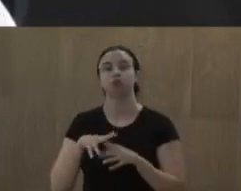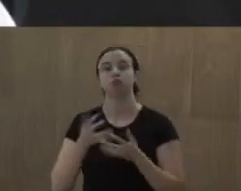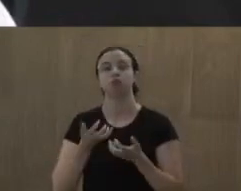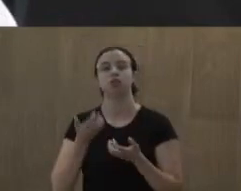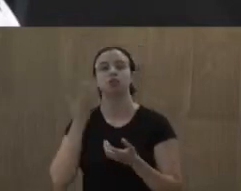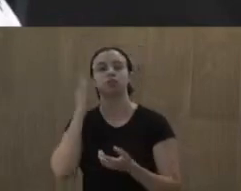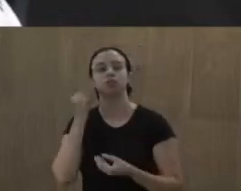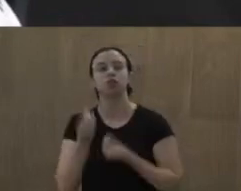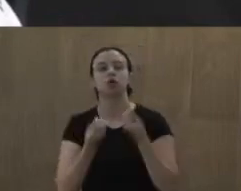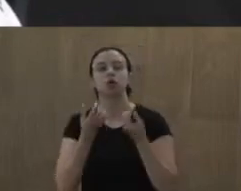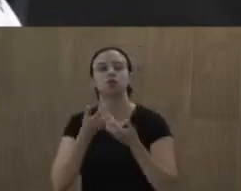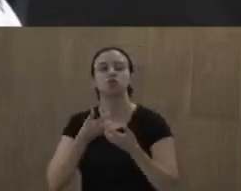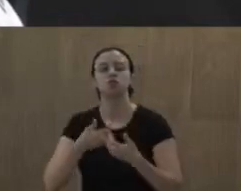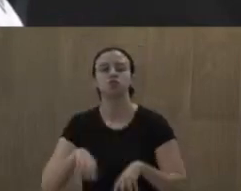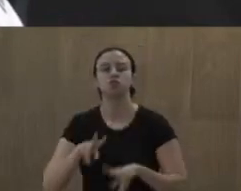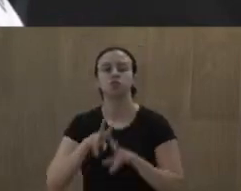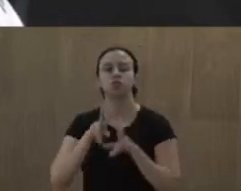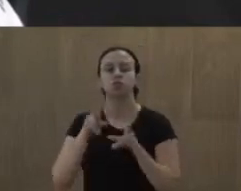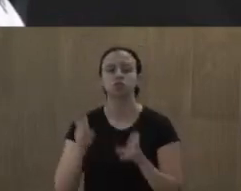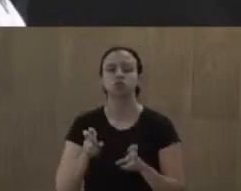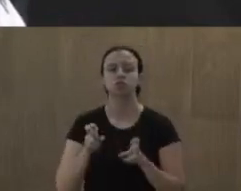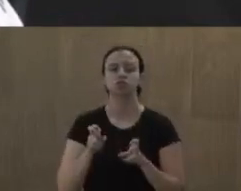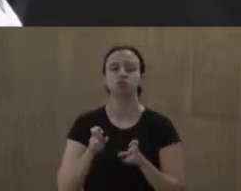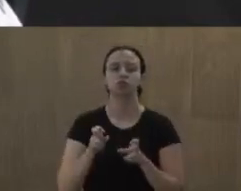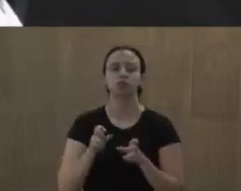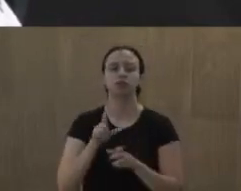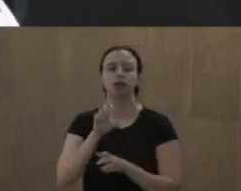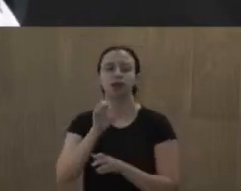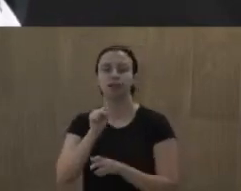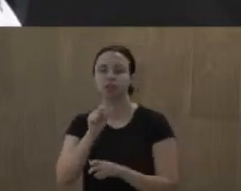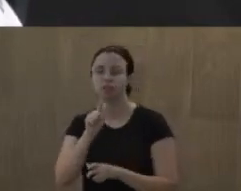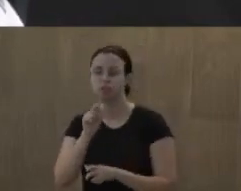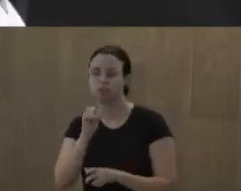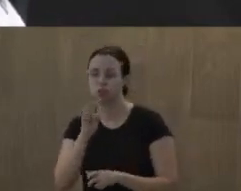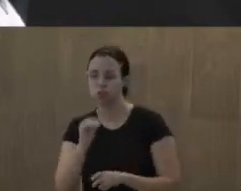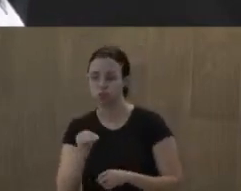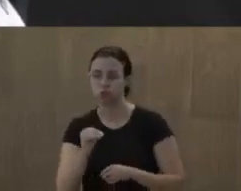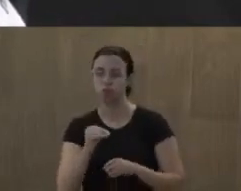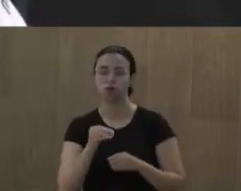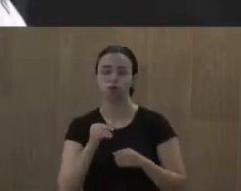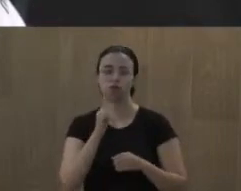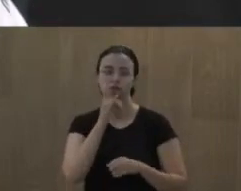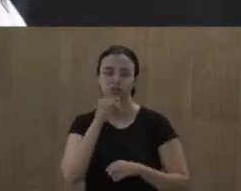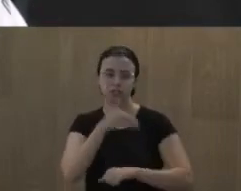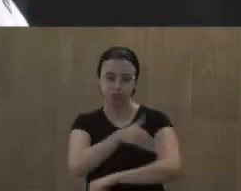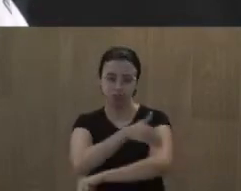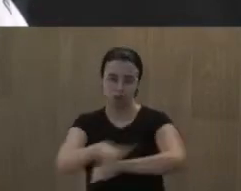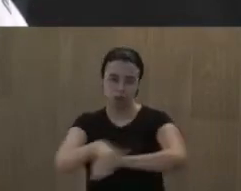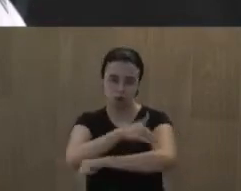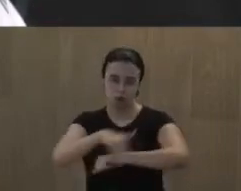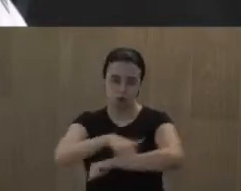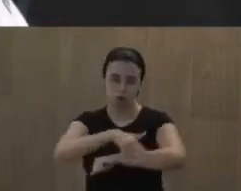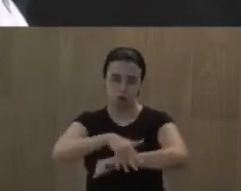como pode melhorar a questão dessas ligações de esgoto junto a esses bairros que a gente vê que tem uma dificuldade, né? Nova